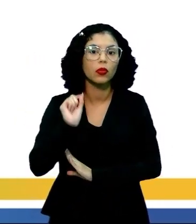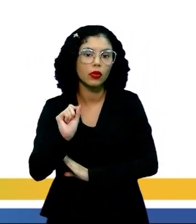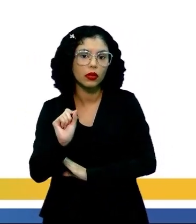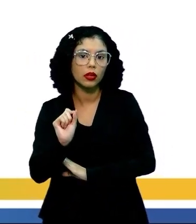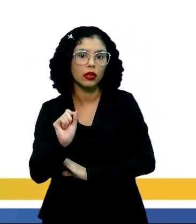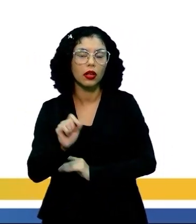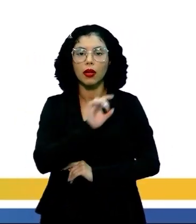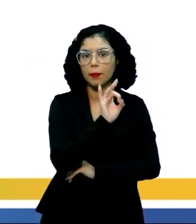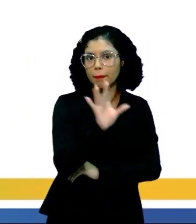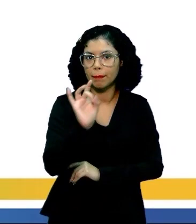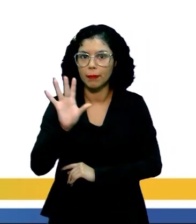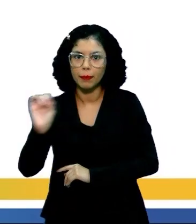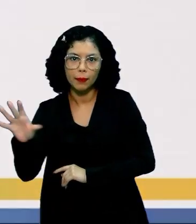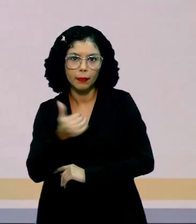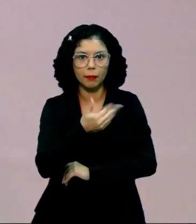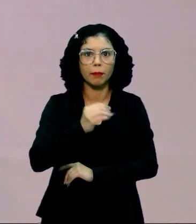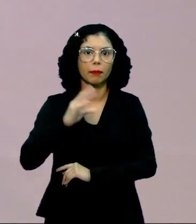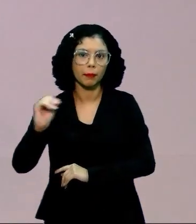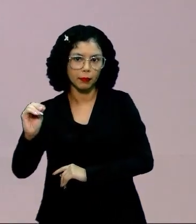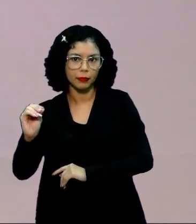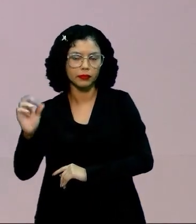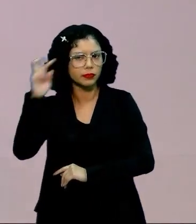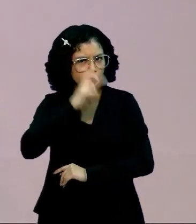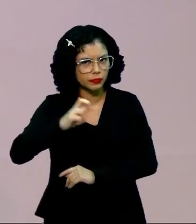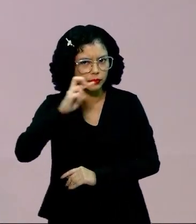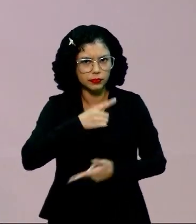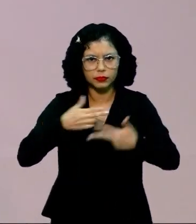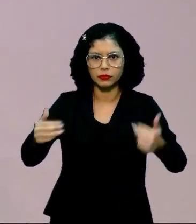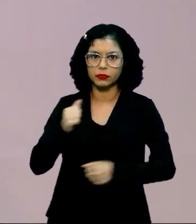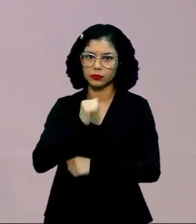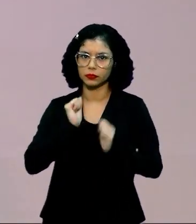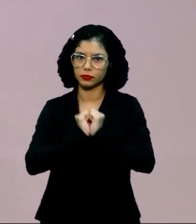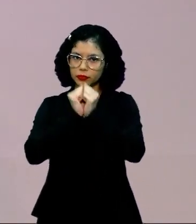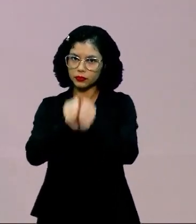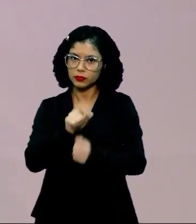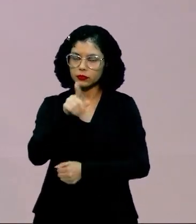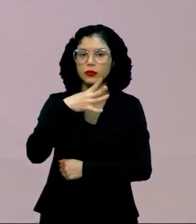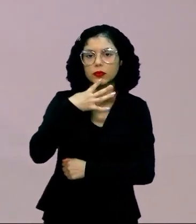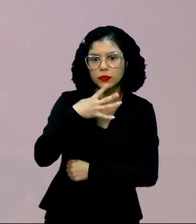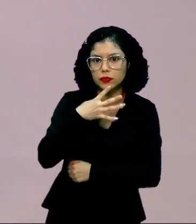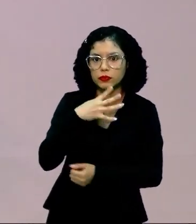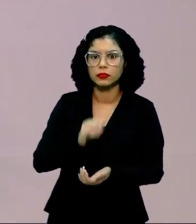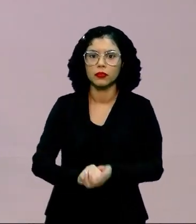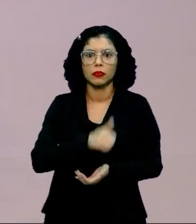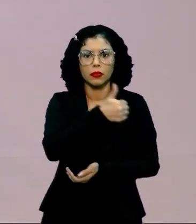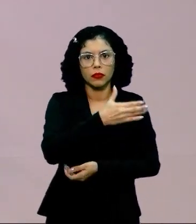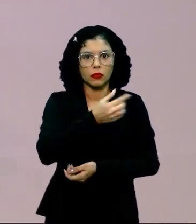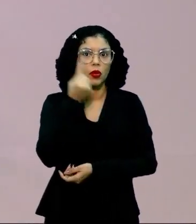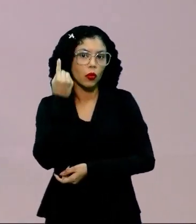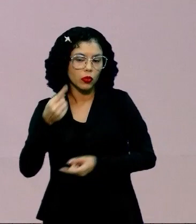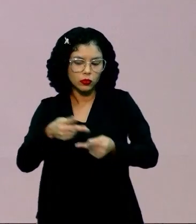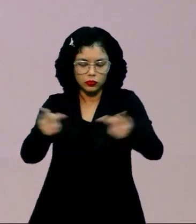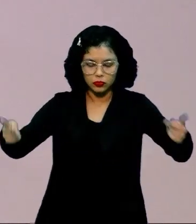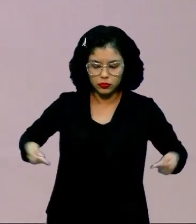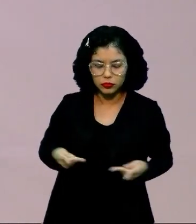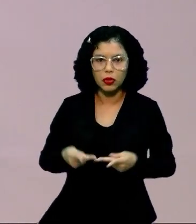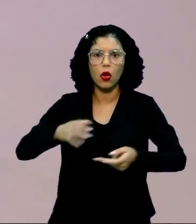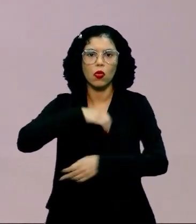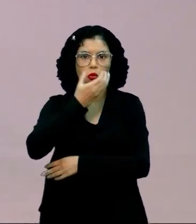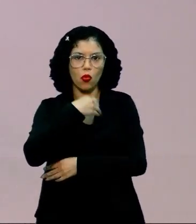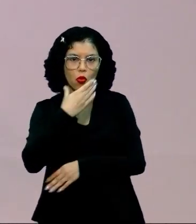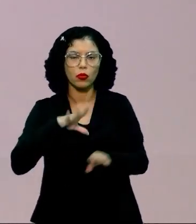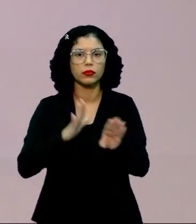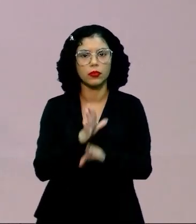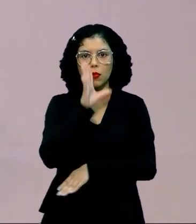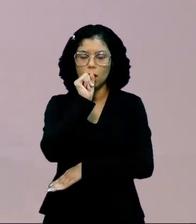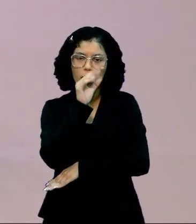Significa por cada 100. Analise uma coisa aqui comigo. Você já ouviu falar em um cento de salgado? Um cento de laranja?